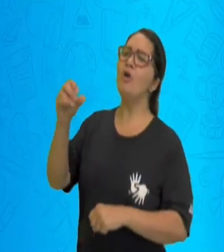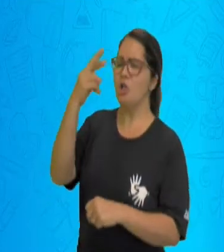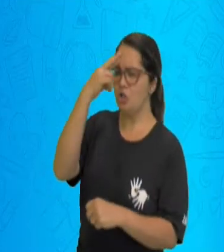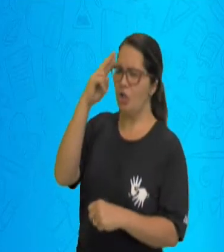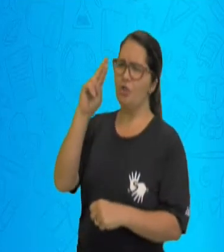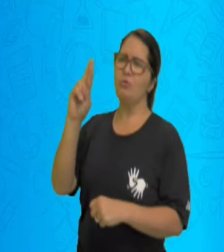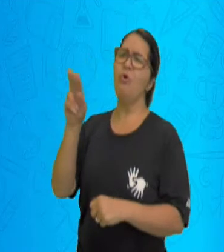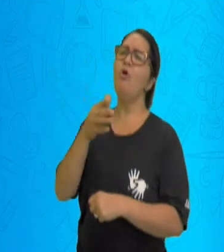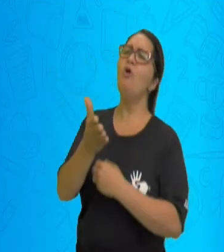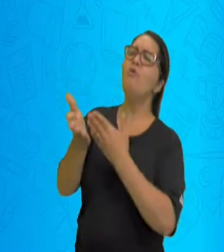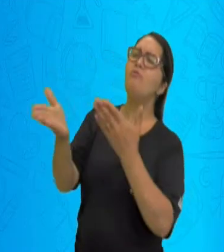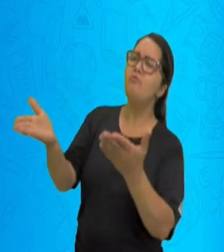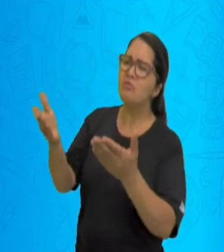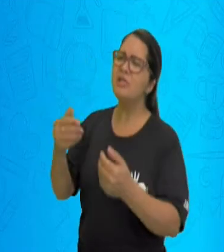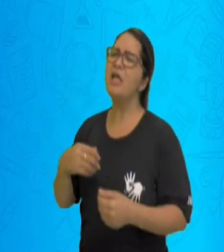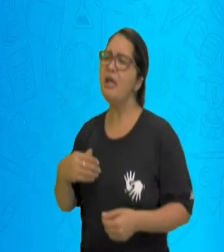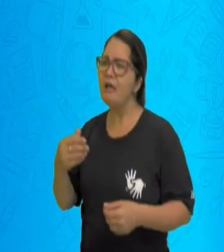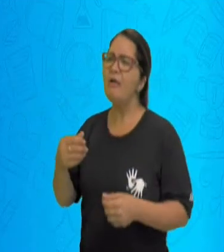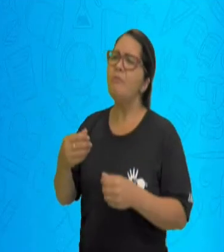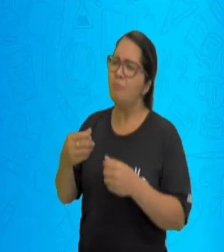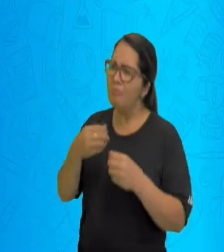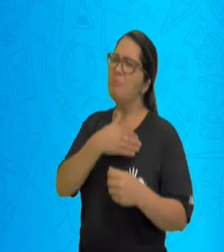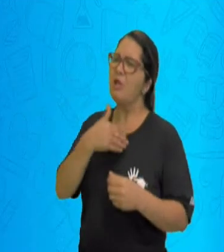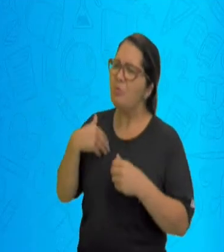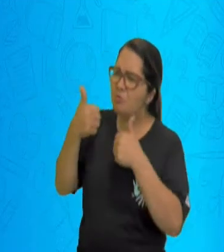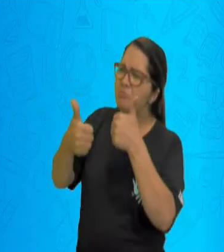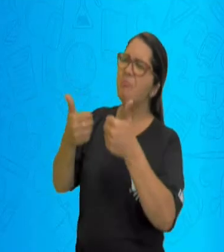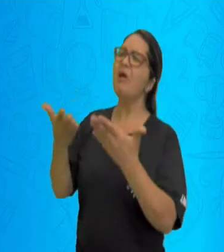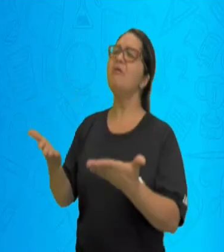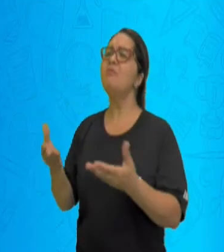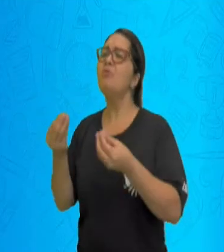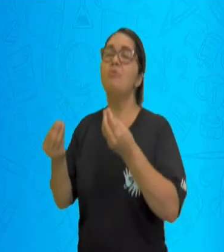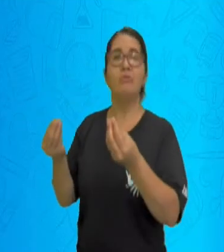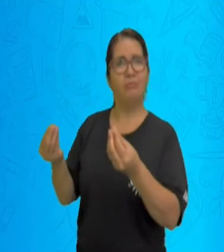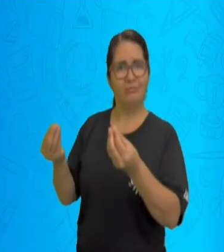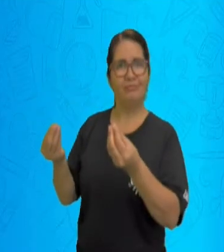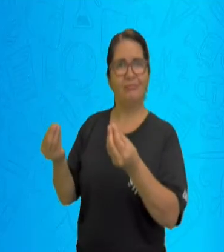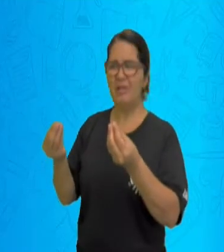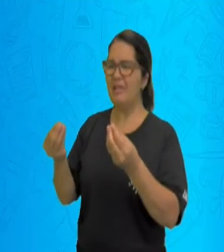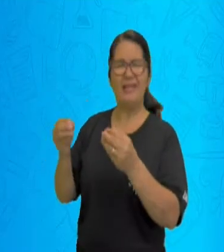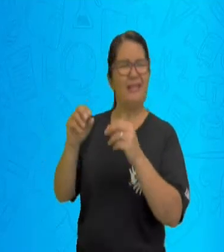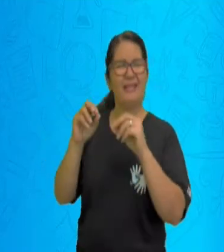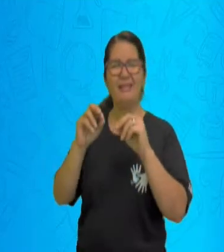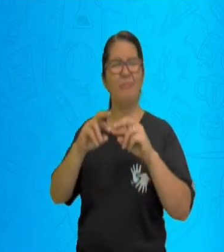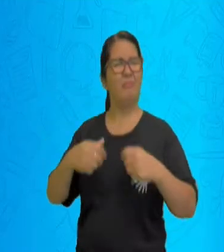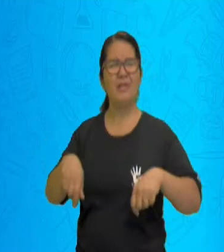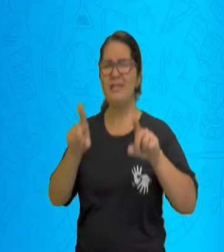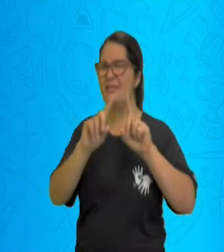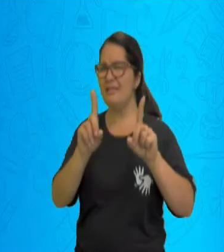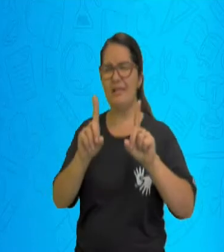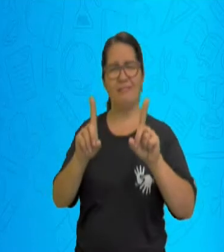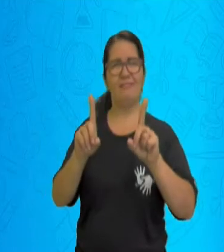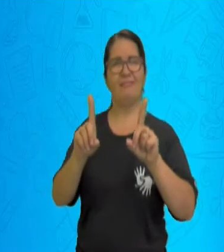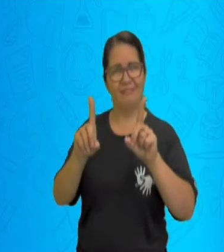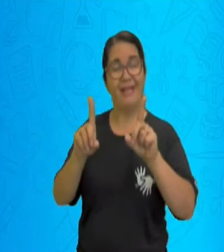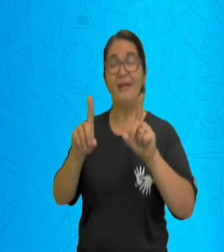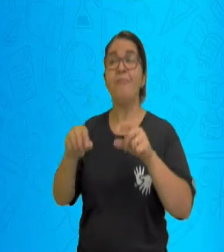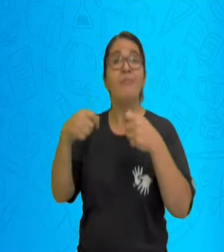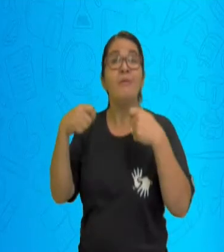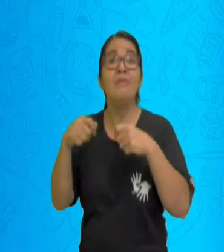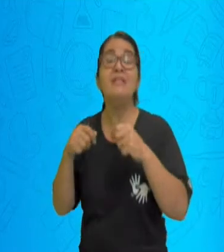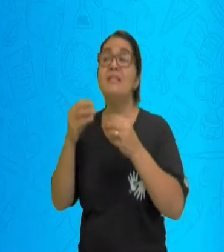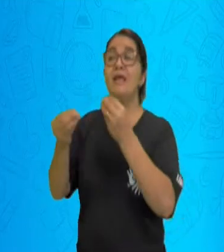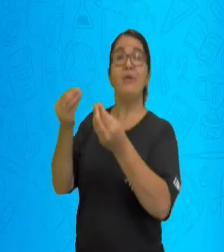praia. E é isso aqui que nós estamos falando, pessoal. É exatamente disso. A variação,